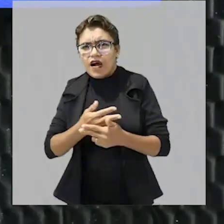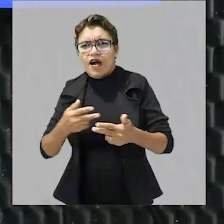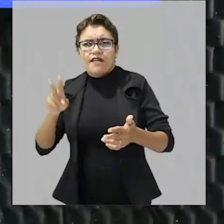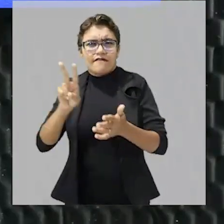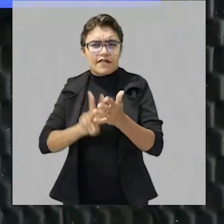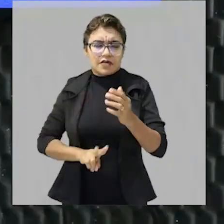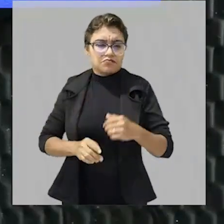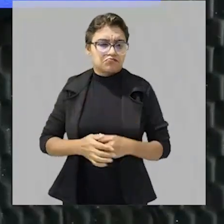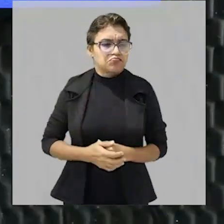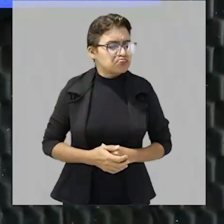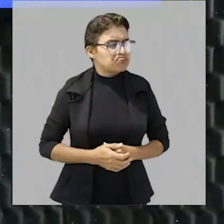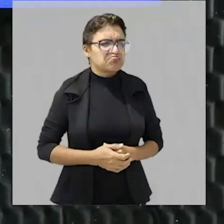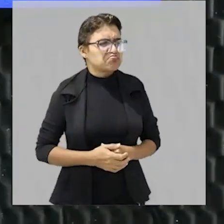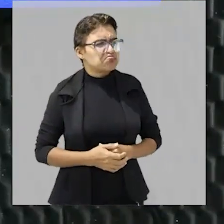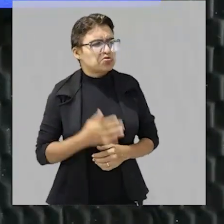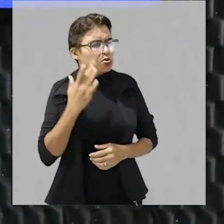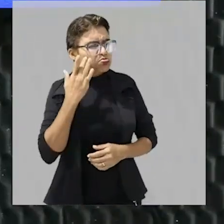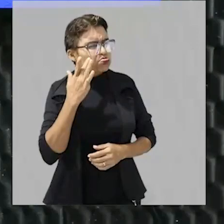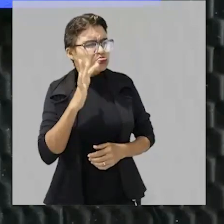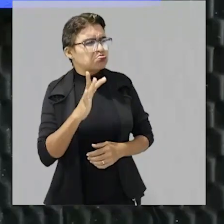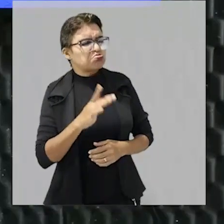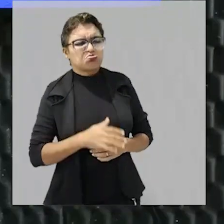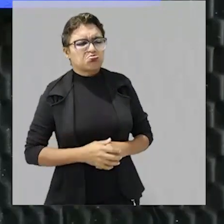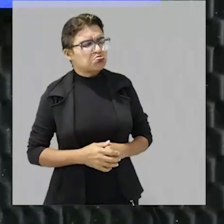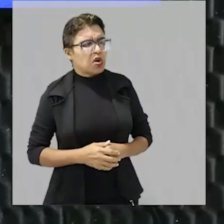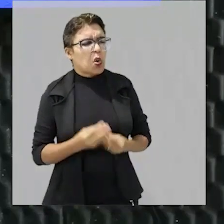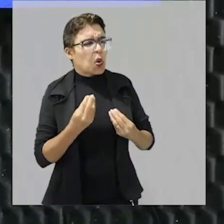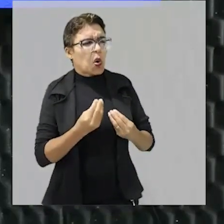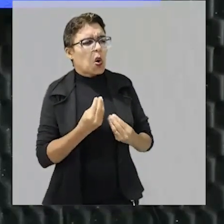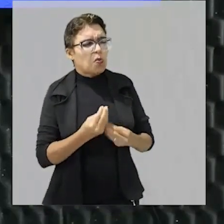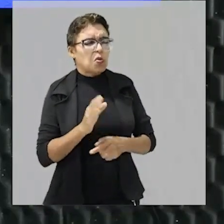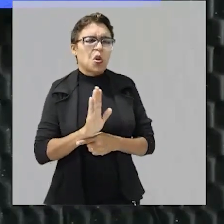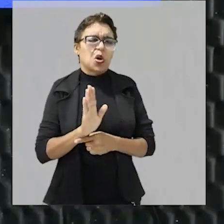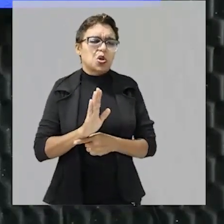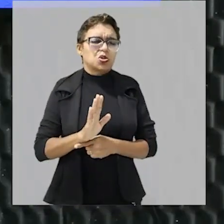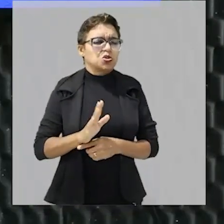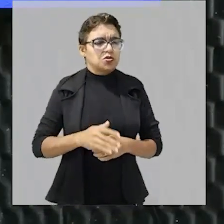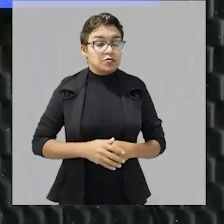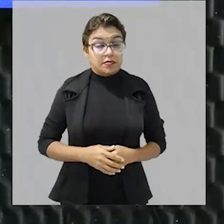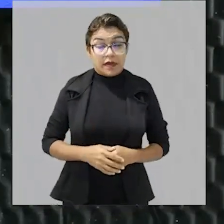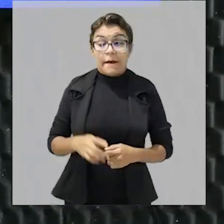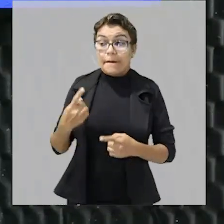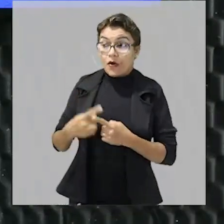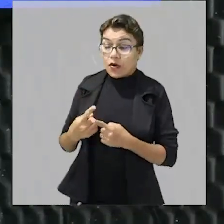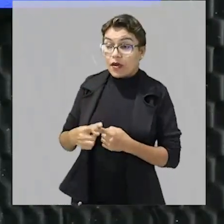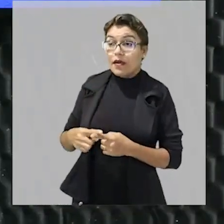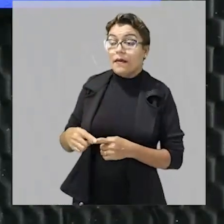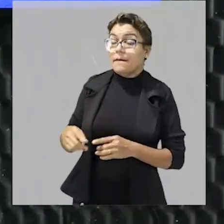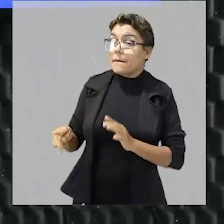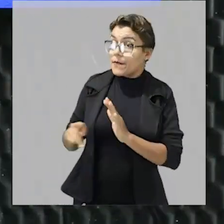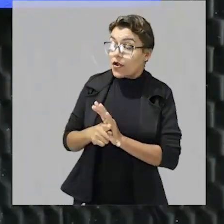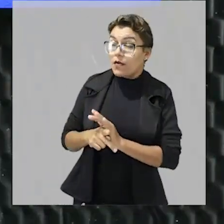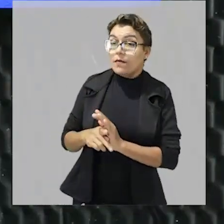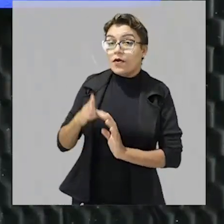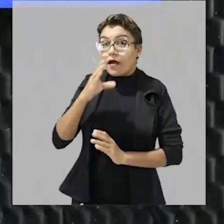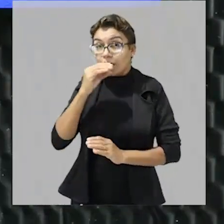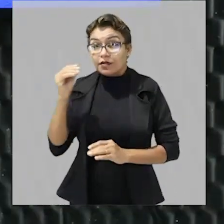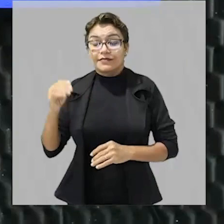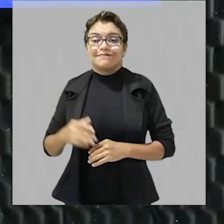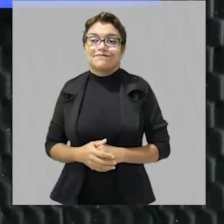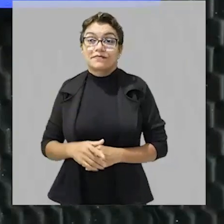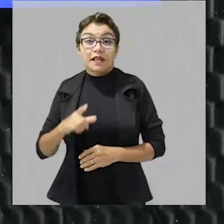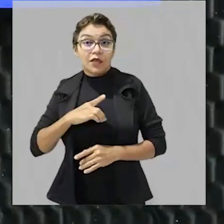diferente. É mesmo, é que ela tem um estilo próprio. Aqui no caso, estilo próprio,